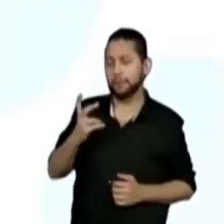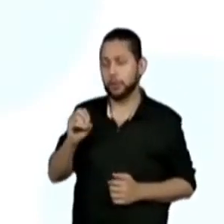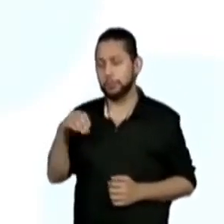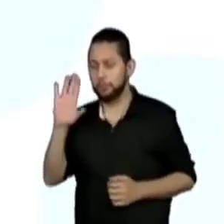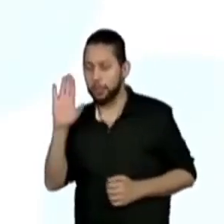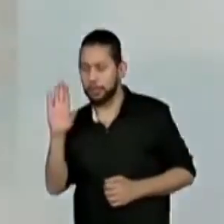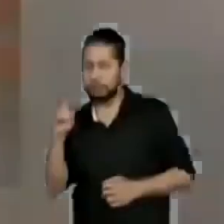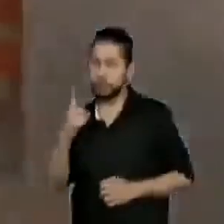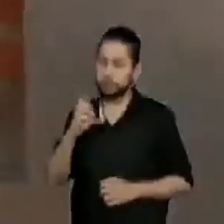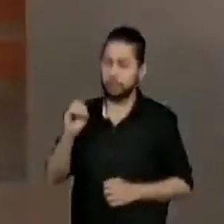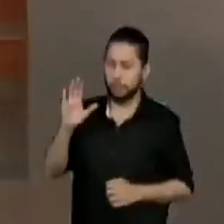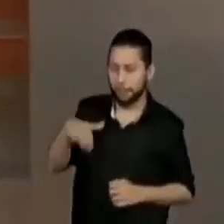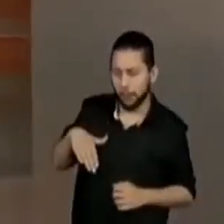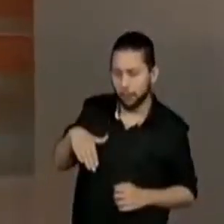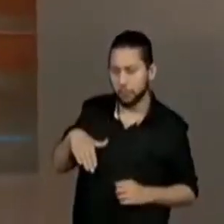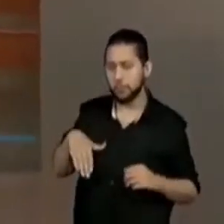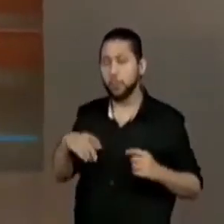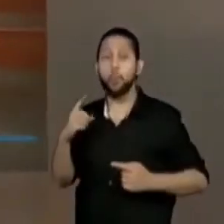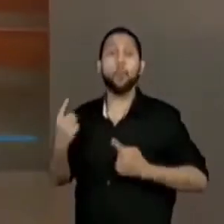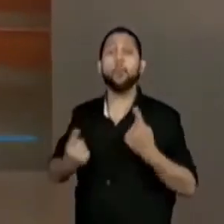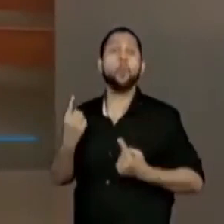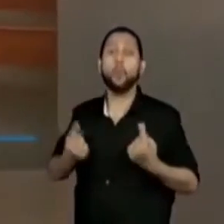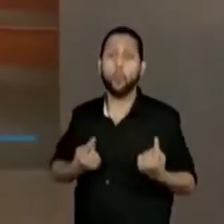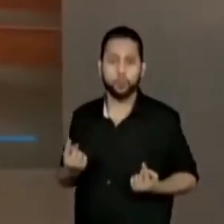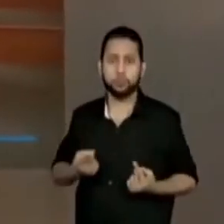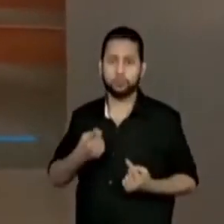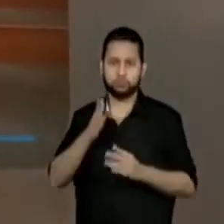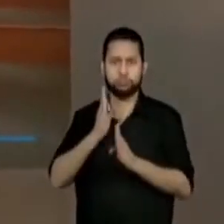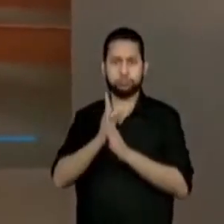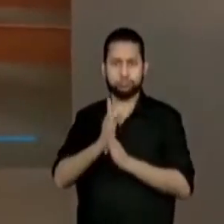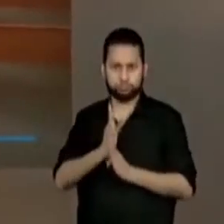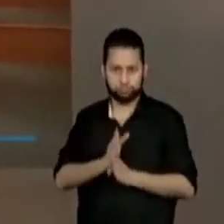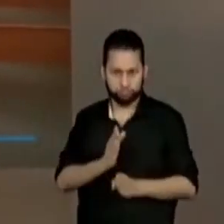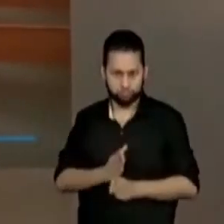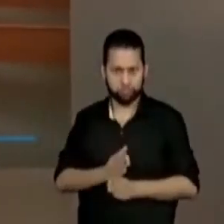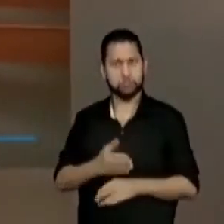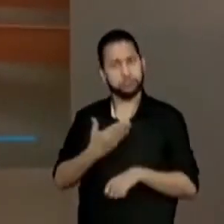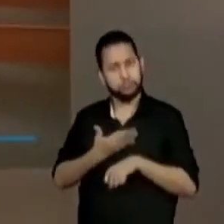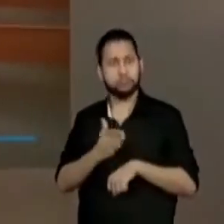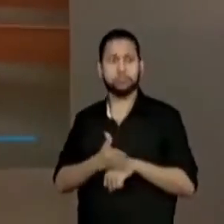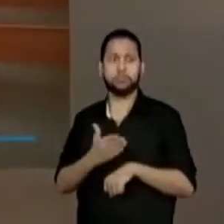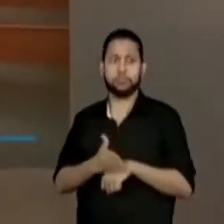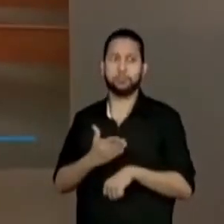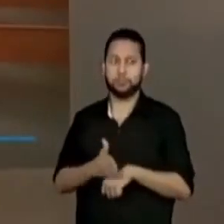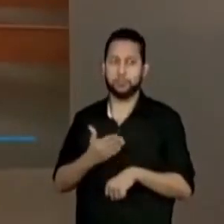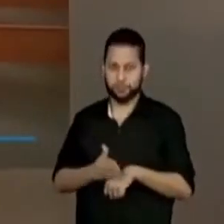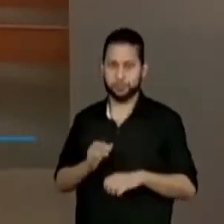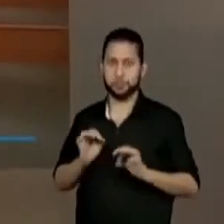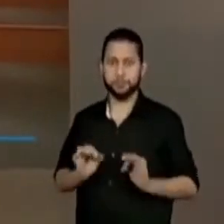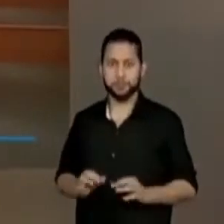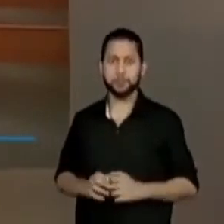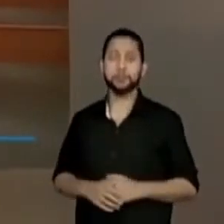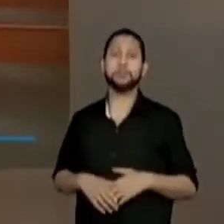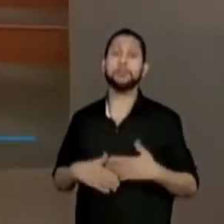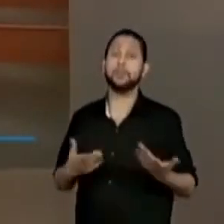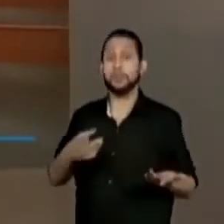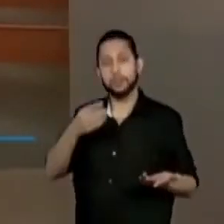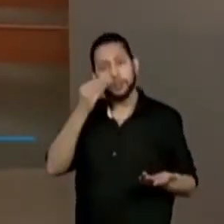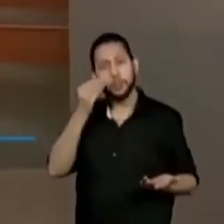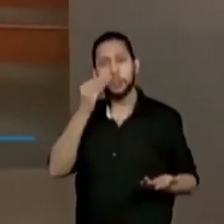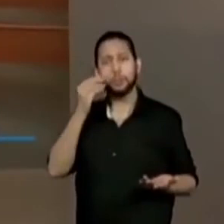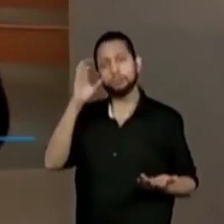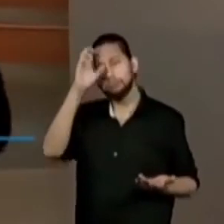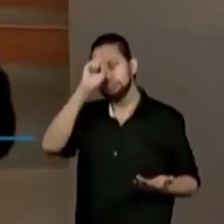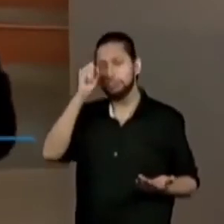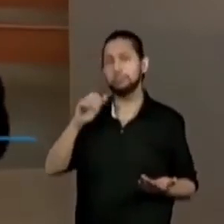vocês vão perceber que tá assim desse jeito mesmo tem uma perguntinha lá mais de 20 menos de 20 ou 20 você vai realizar só uma